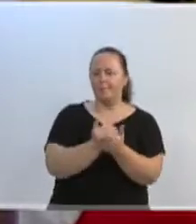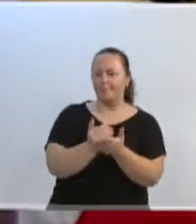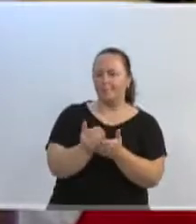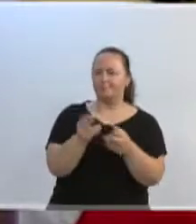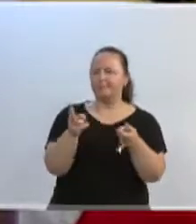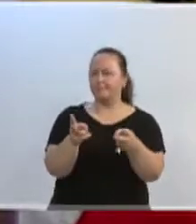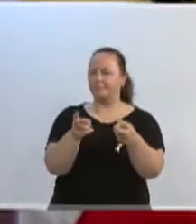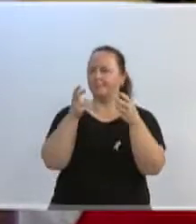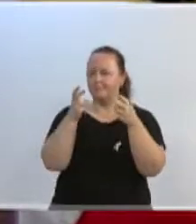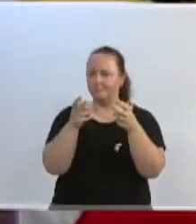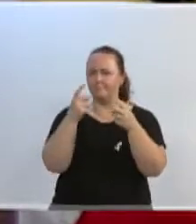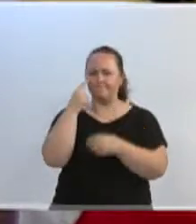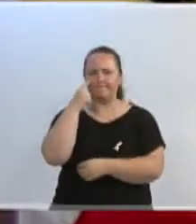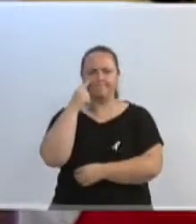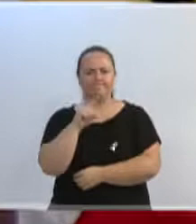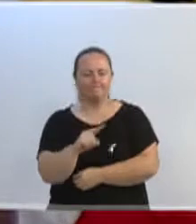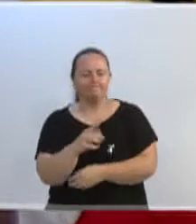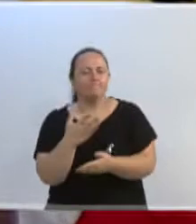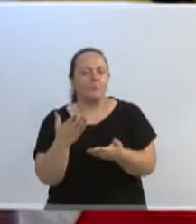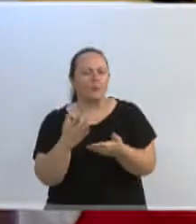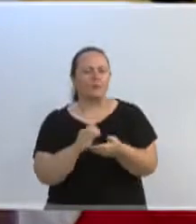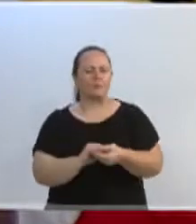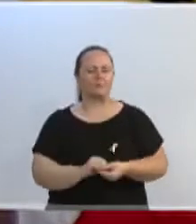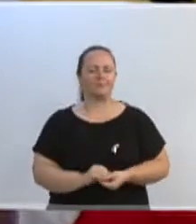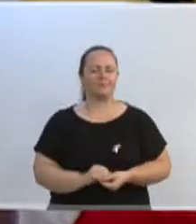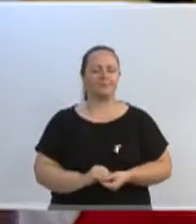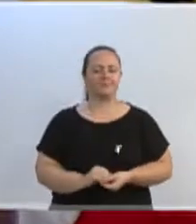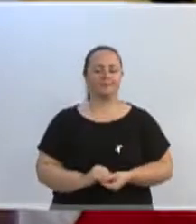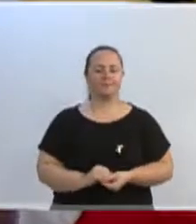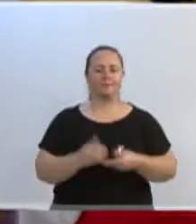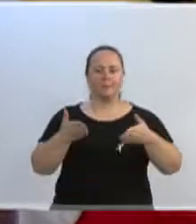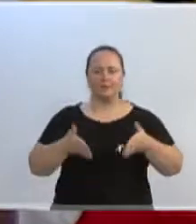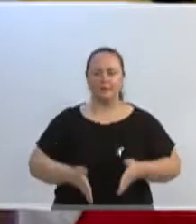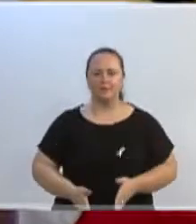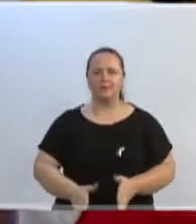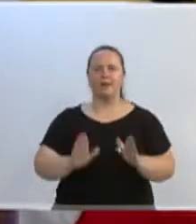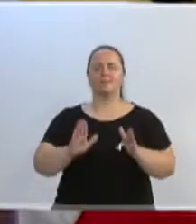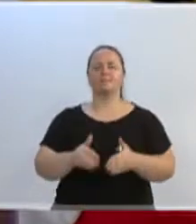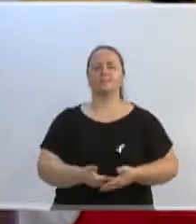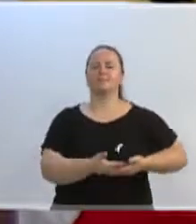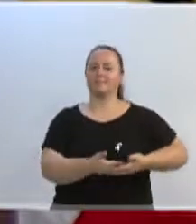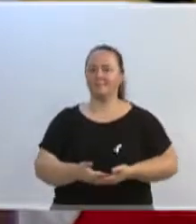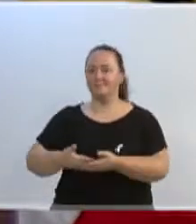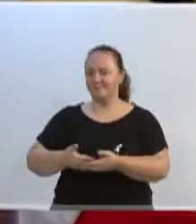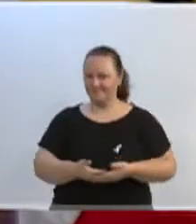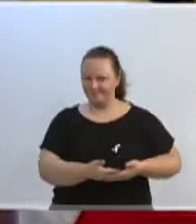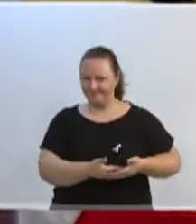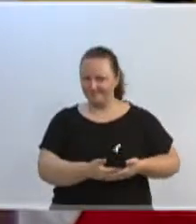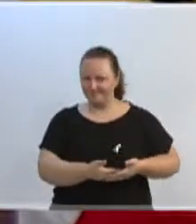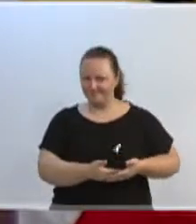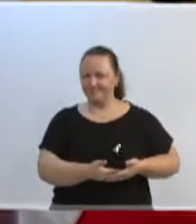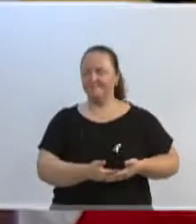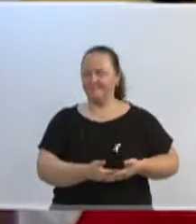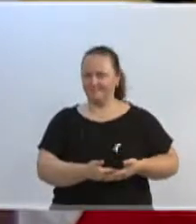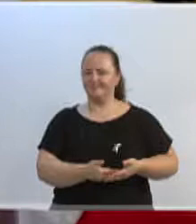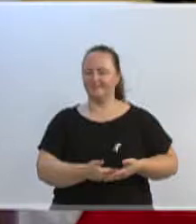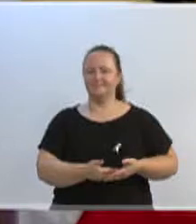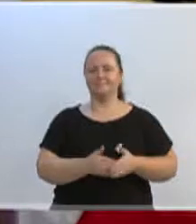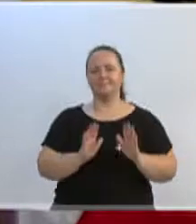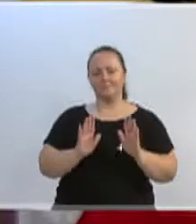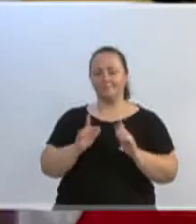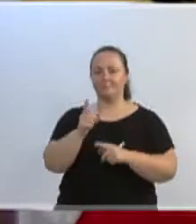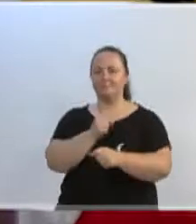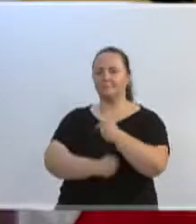percebida e detectada a partir do momento do nascimento do bebê, no caso. O ano